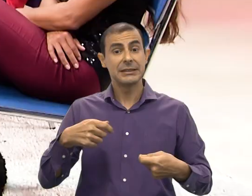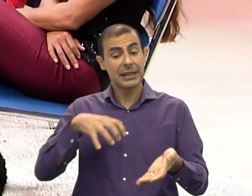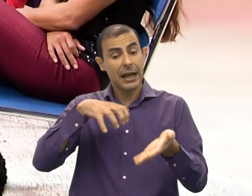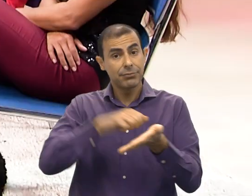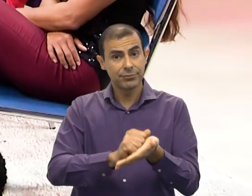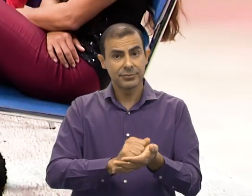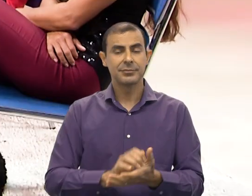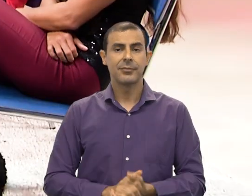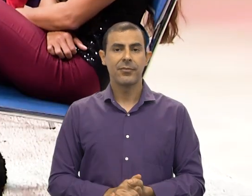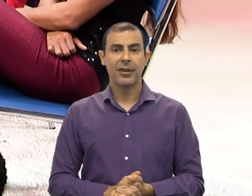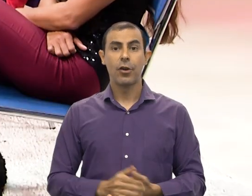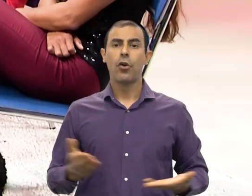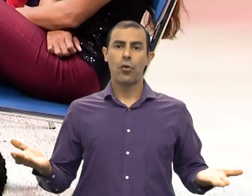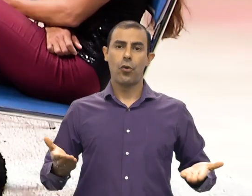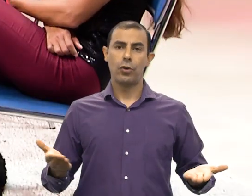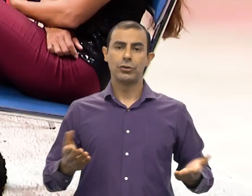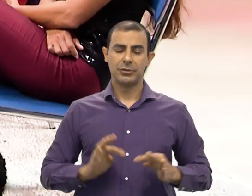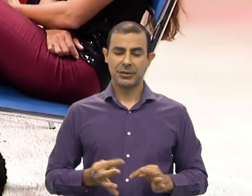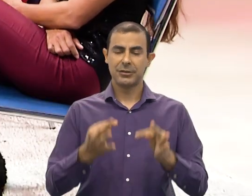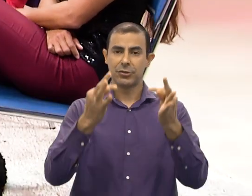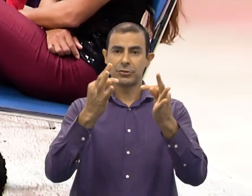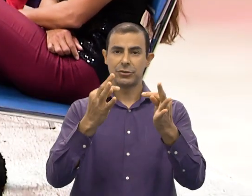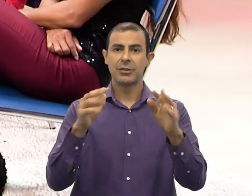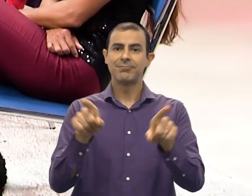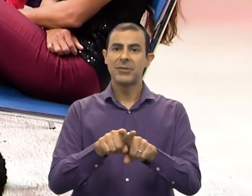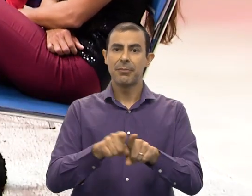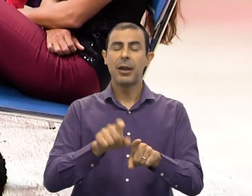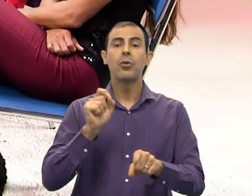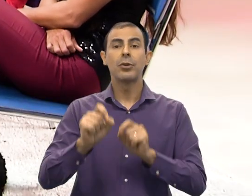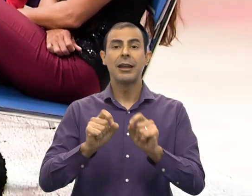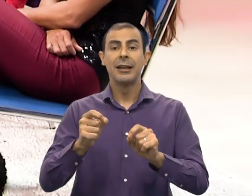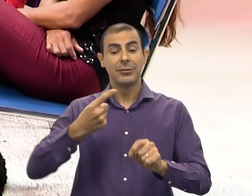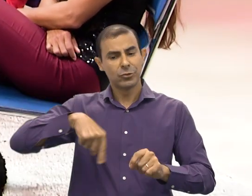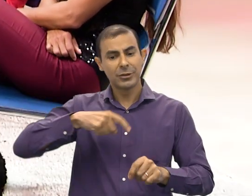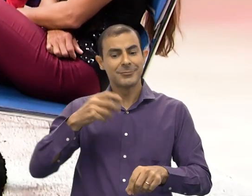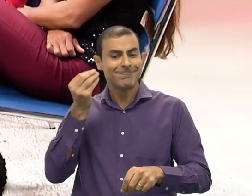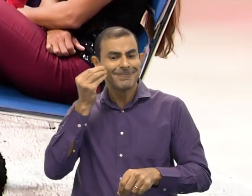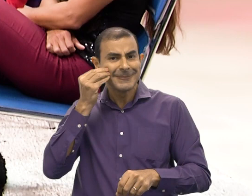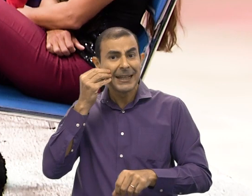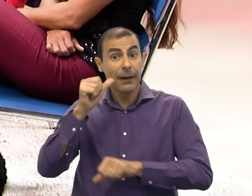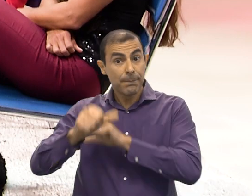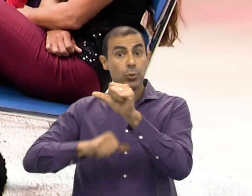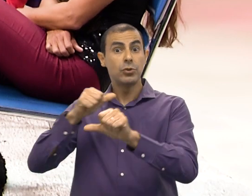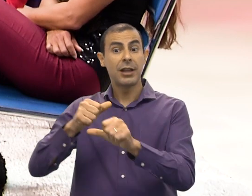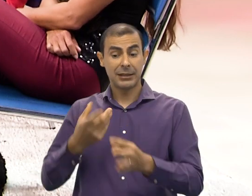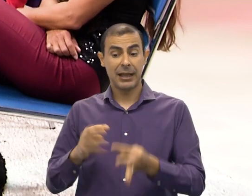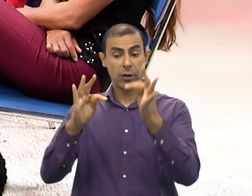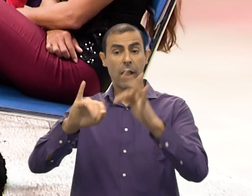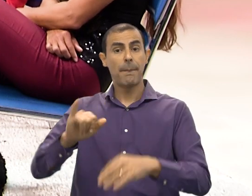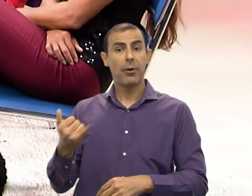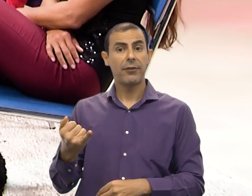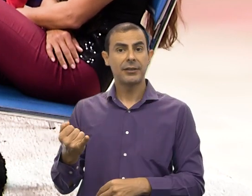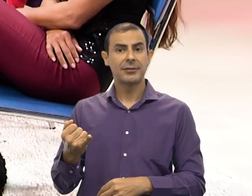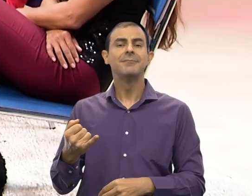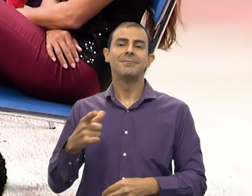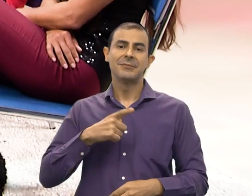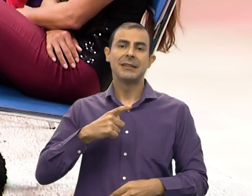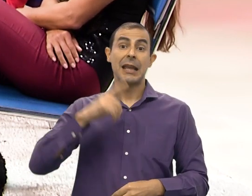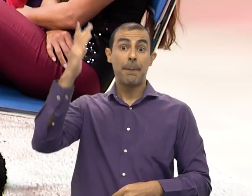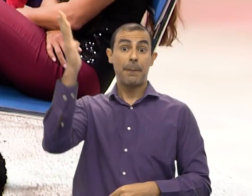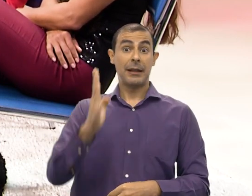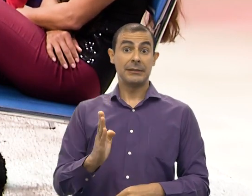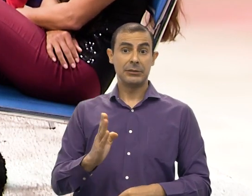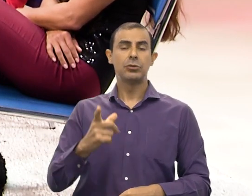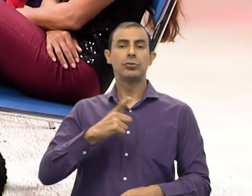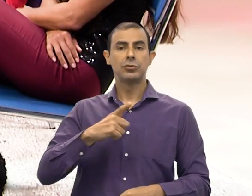importante hoje é que a tecnologia, como ele disse tão bem, a gente está tentando acompanhar isso, e o Registro Nacional possui